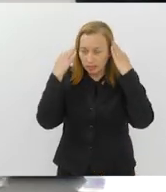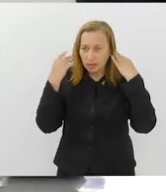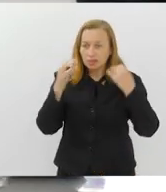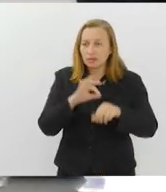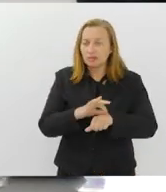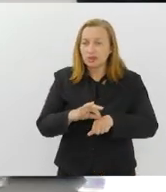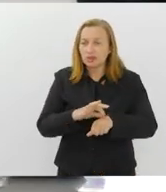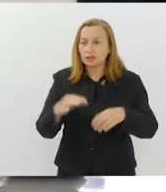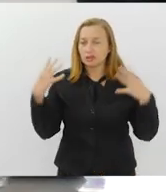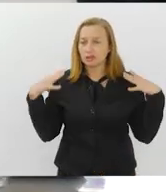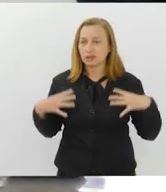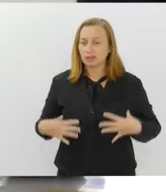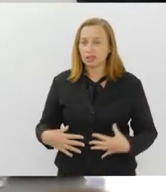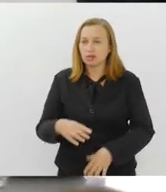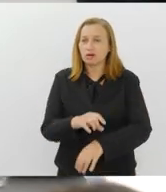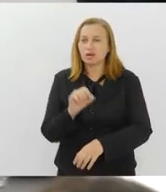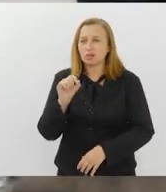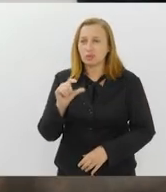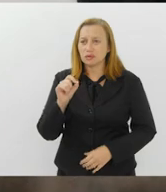azul.